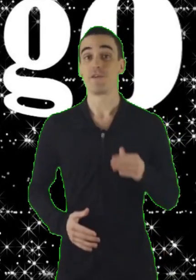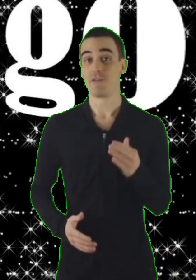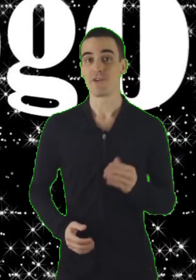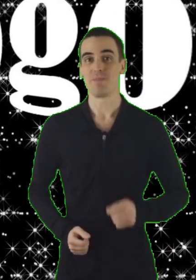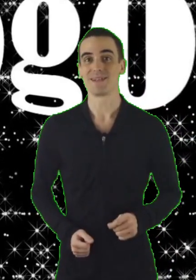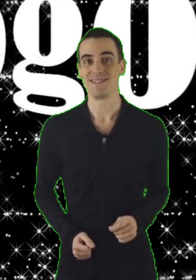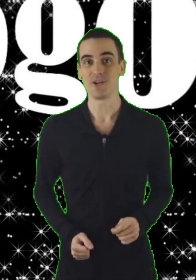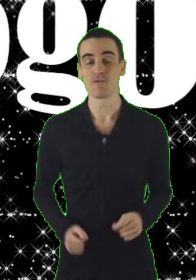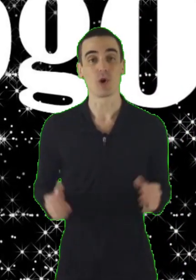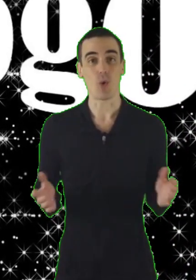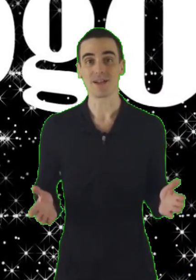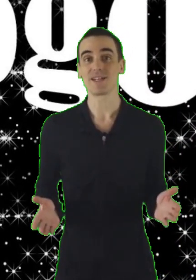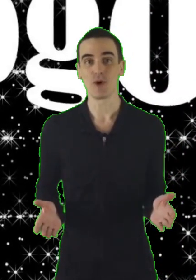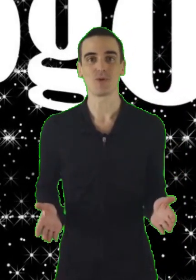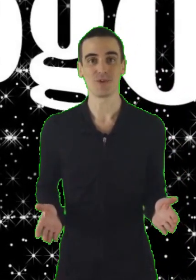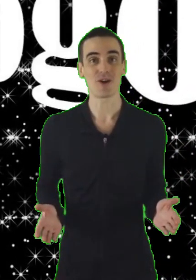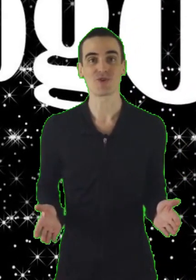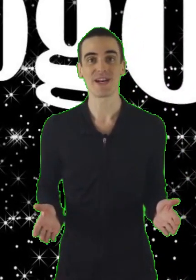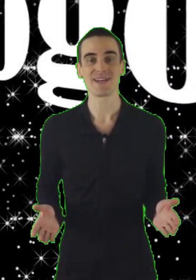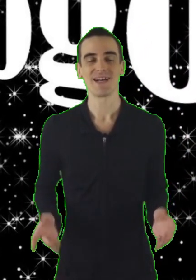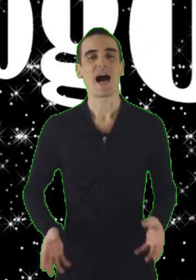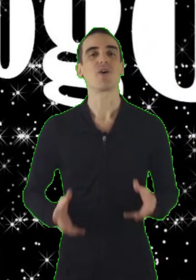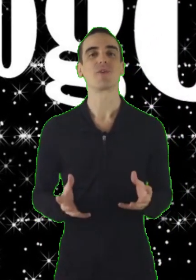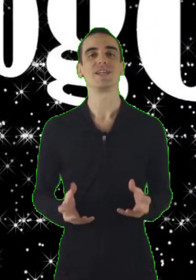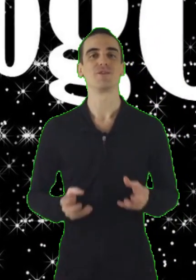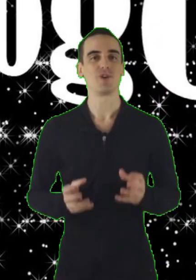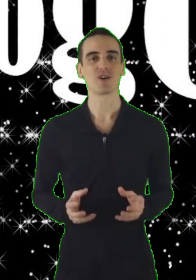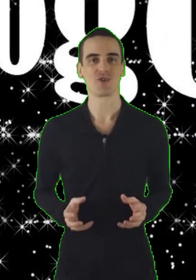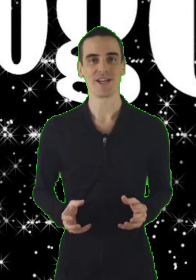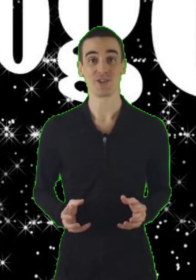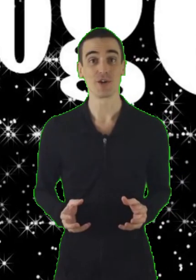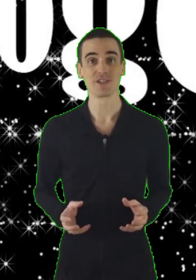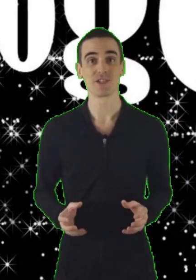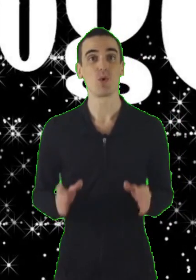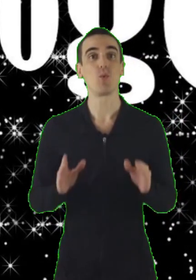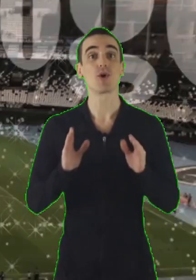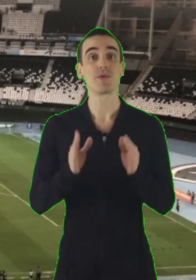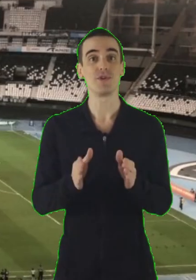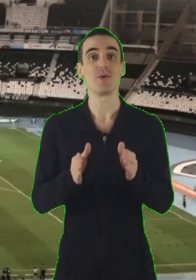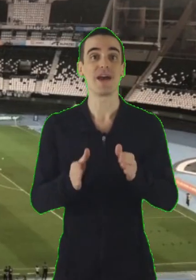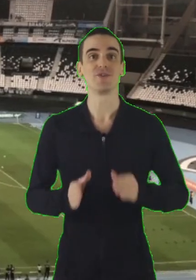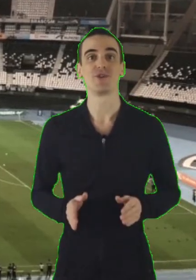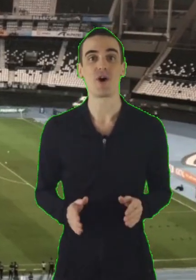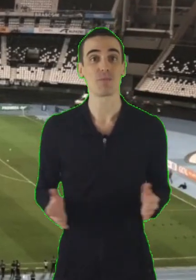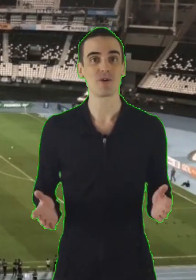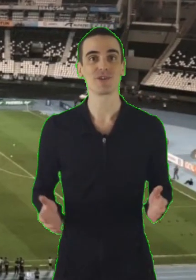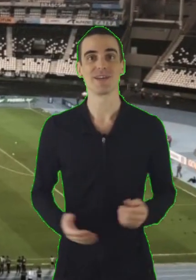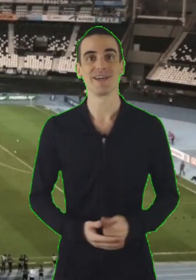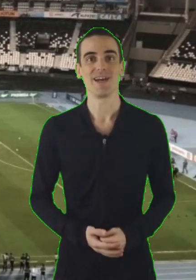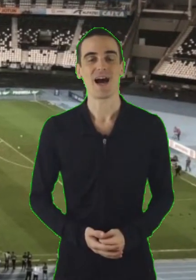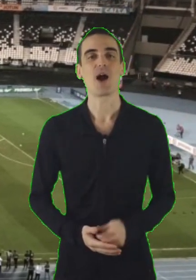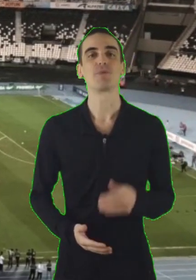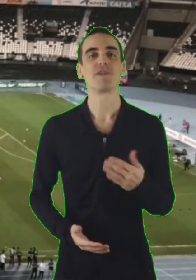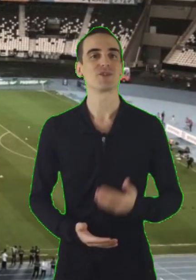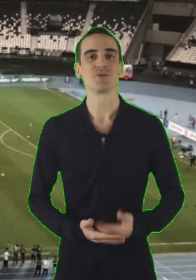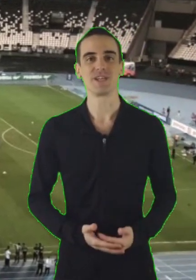Acaba de sair. Situação preocupante toma conta do fogão. Veja essa notícia. Fala, torcedor do